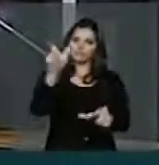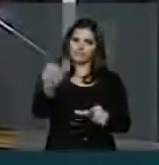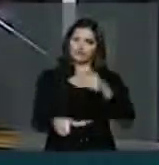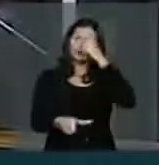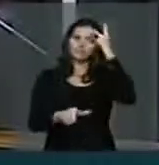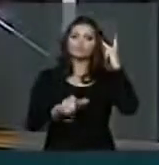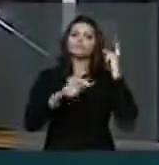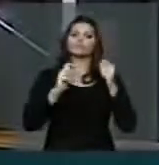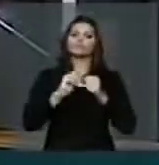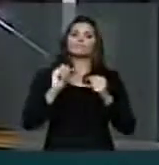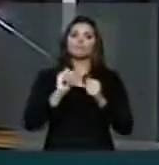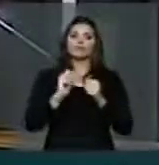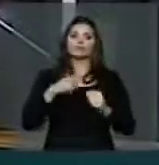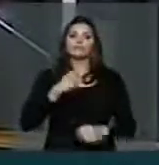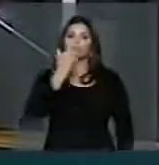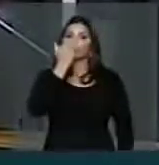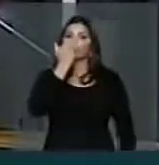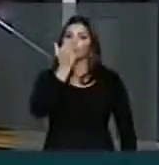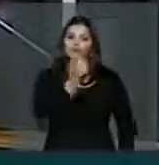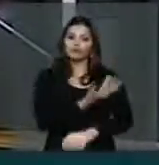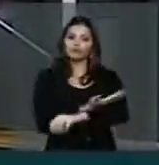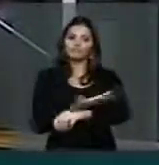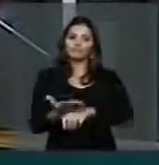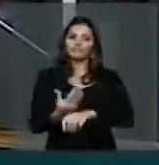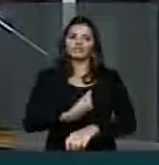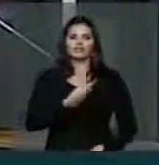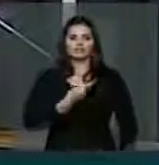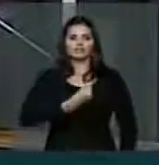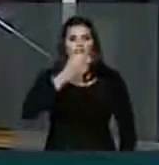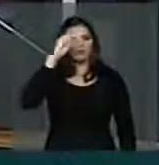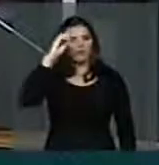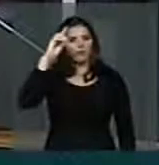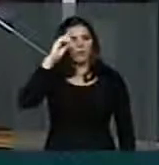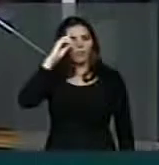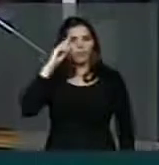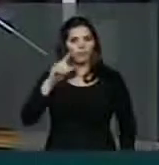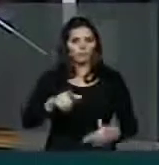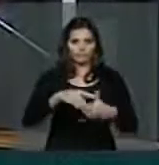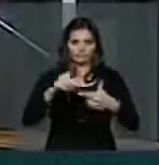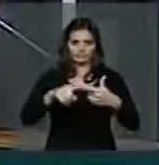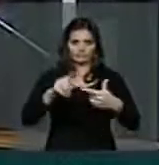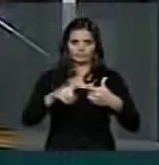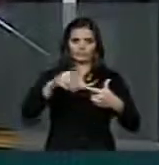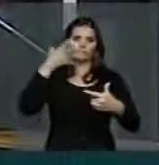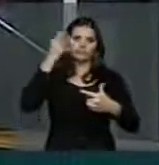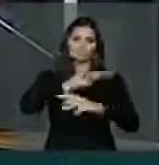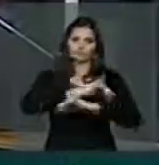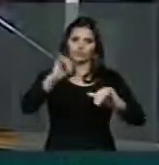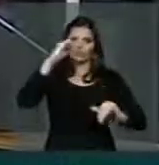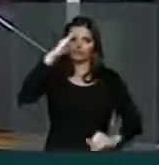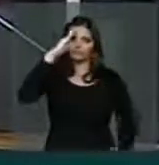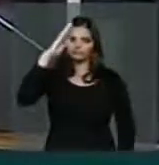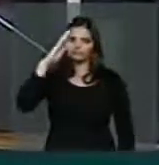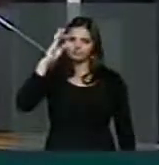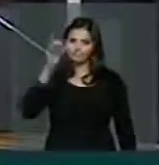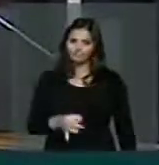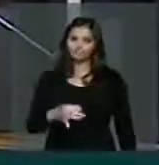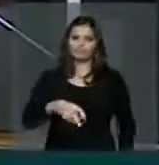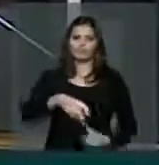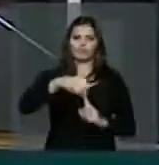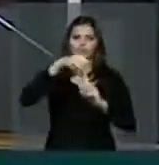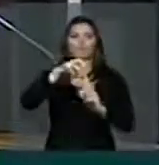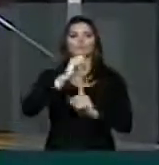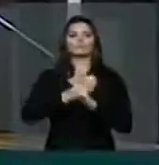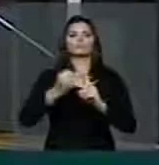do pão a sua vida cotidiana. O segundo, senhor presidente, um registro fundamental. A